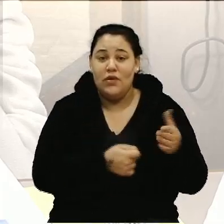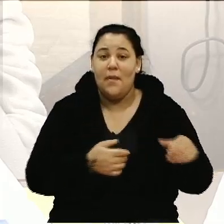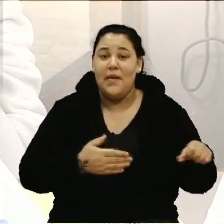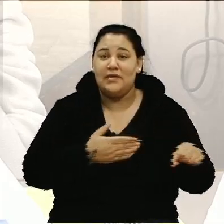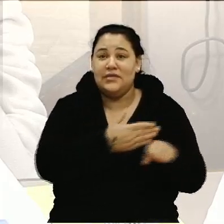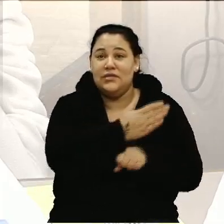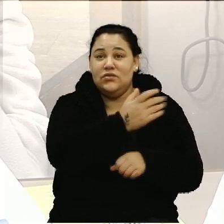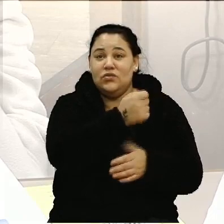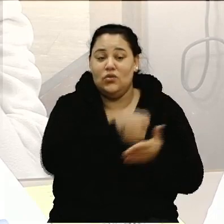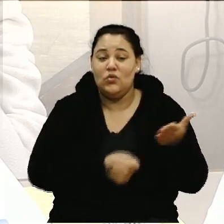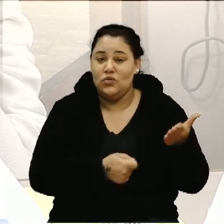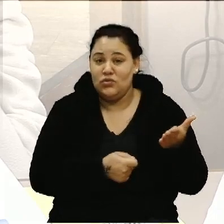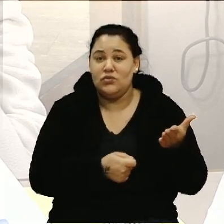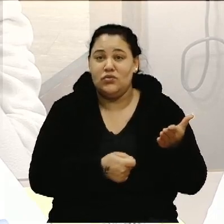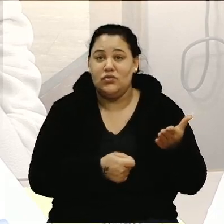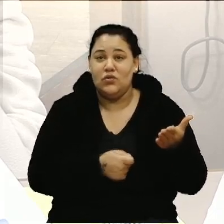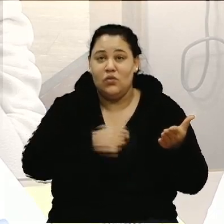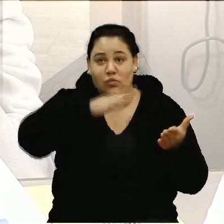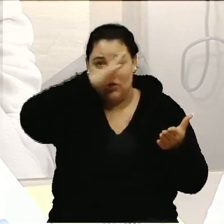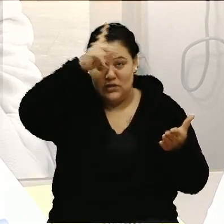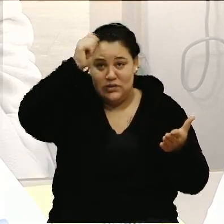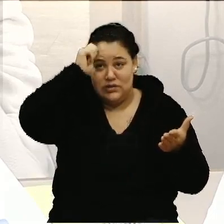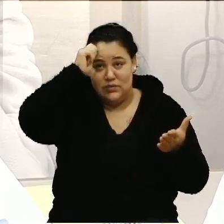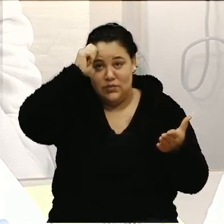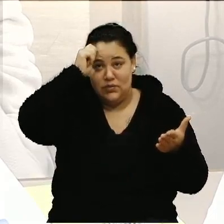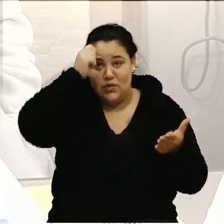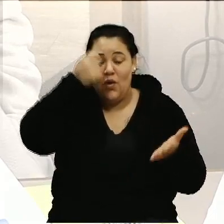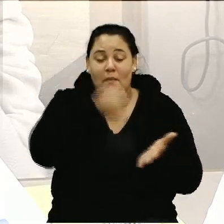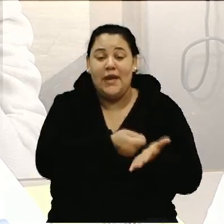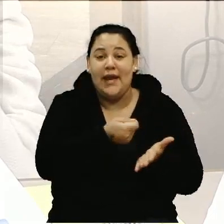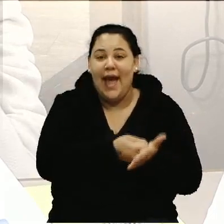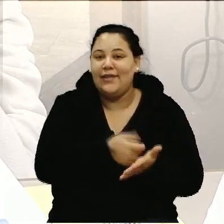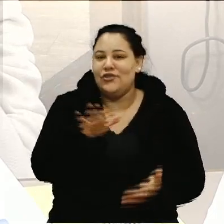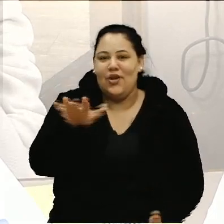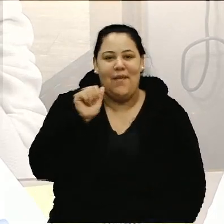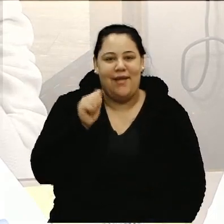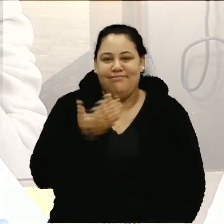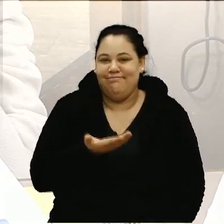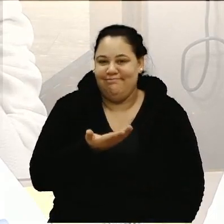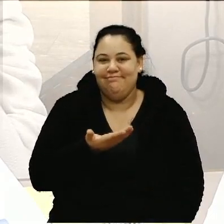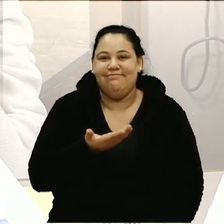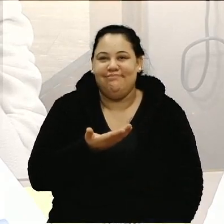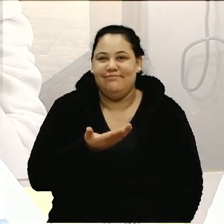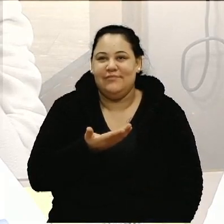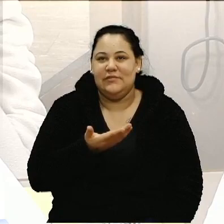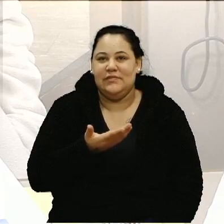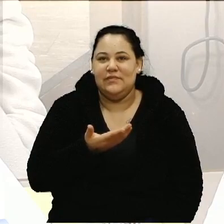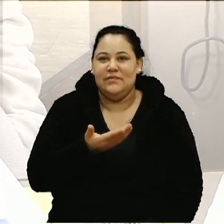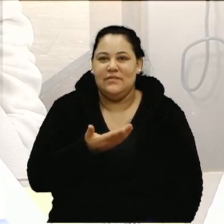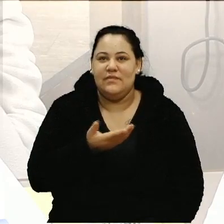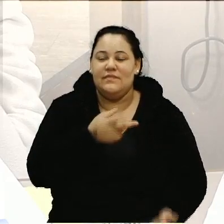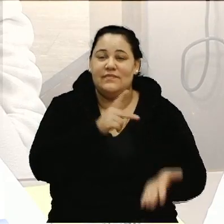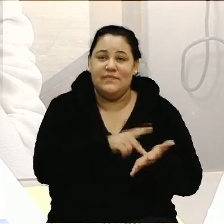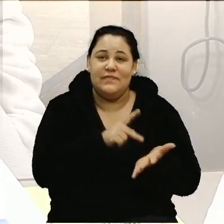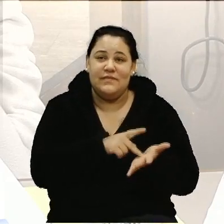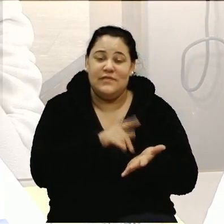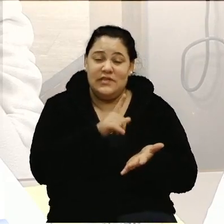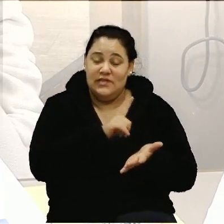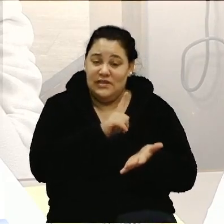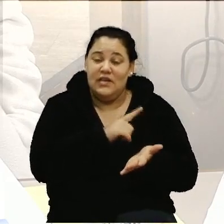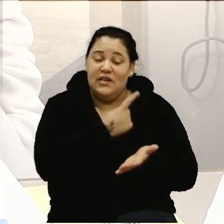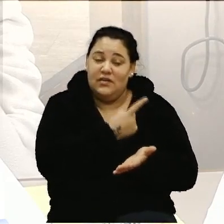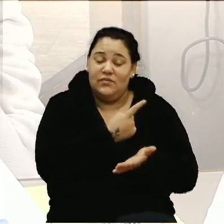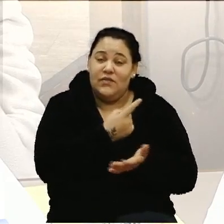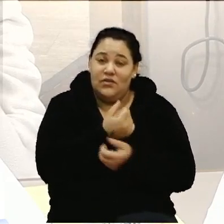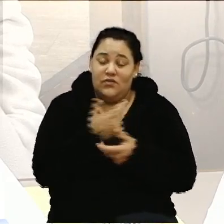concurso, né, o município fica obrigado a chamar. Então, de fato, eu acho que quando existe uma situação grave,